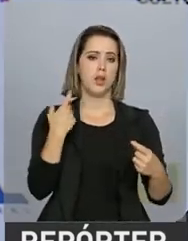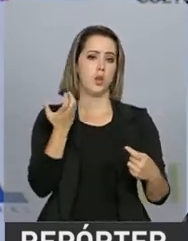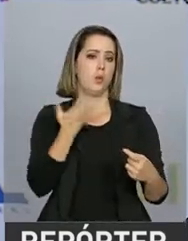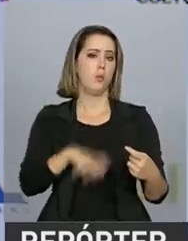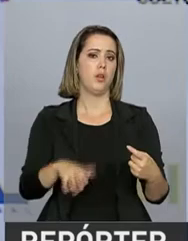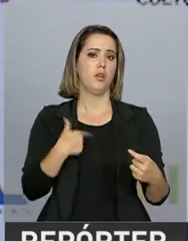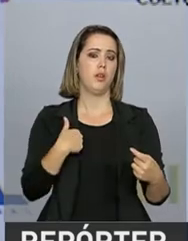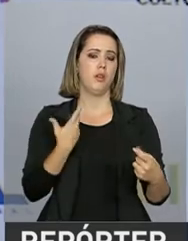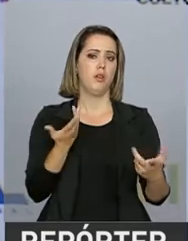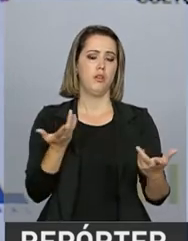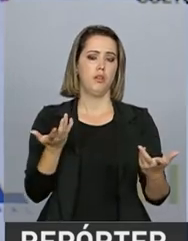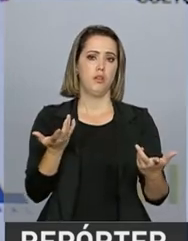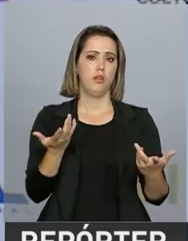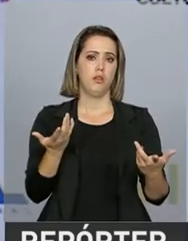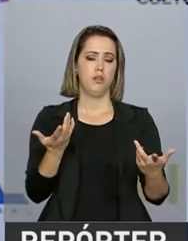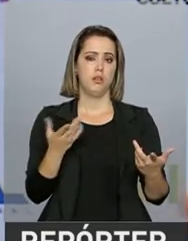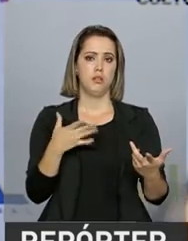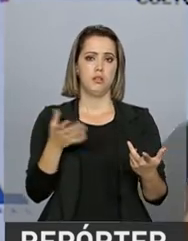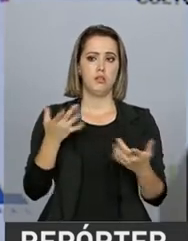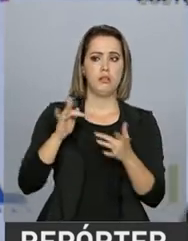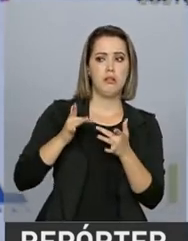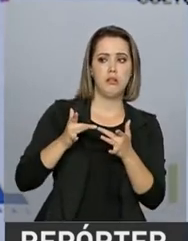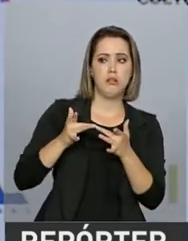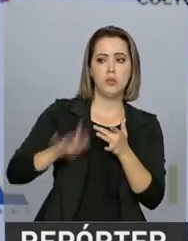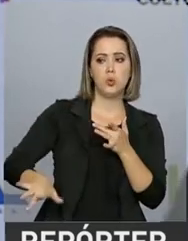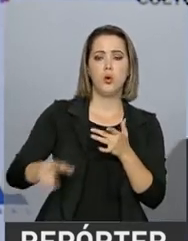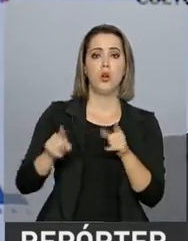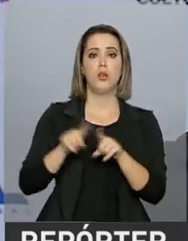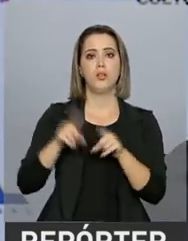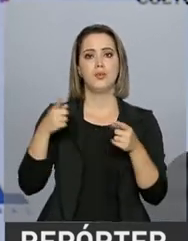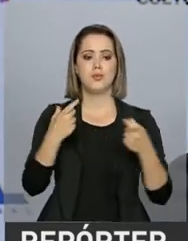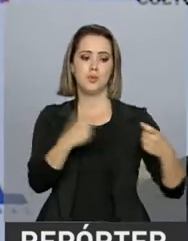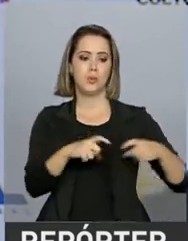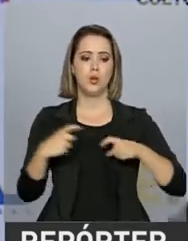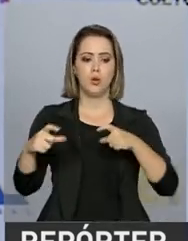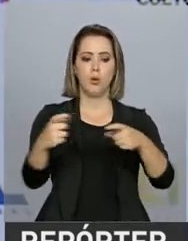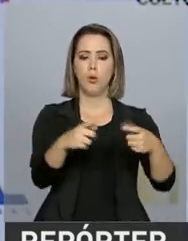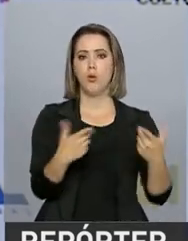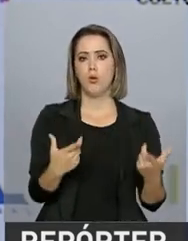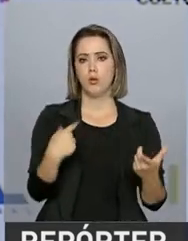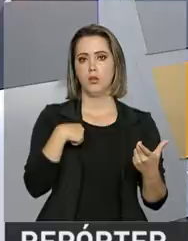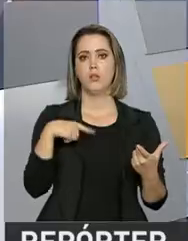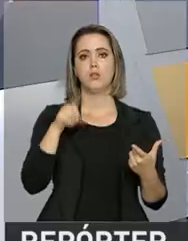discriminar mas objectivamente que são os norte/nordeste/centro-oeste